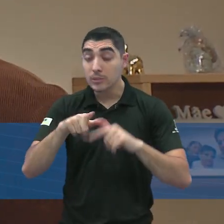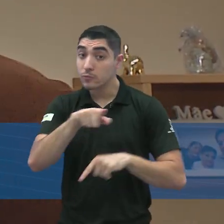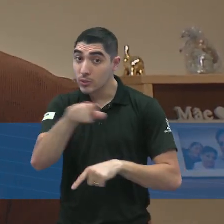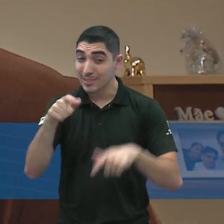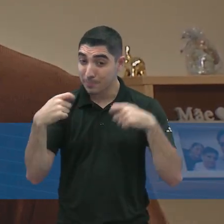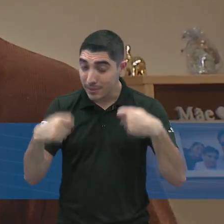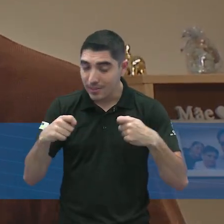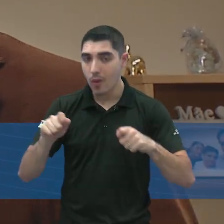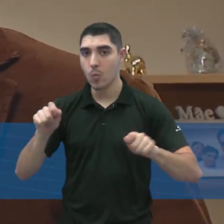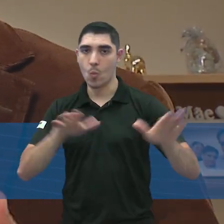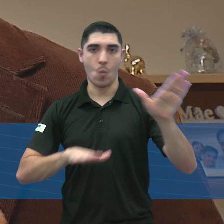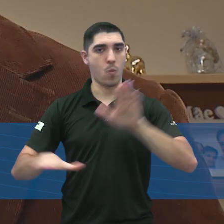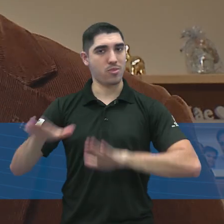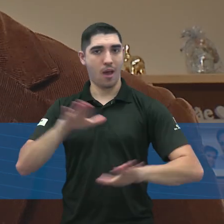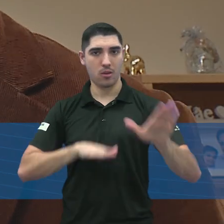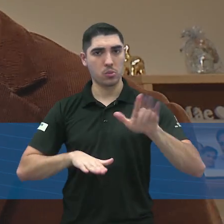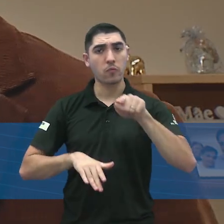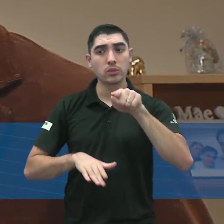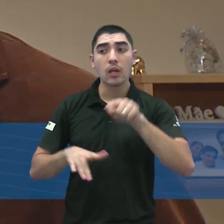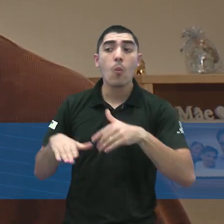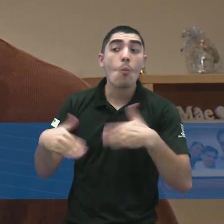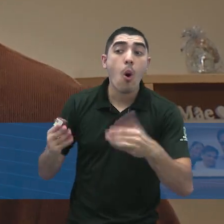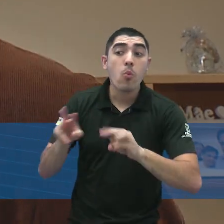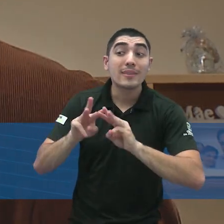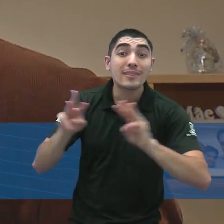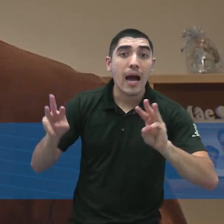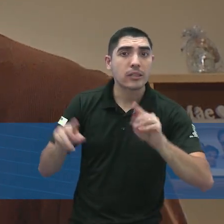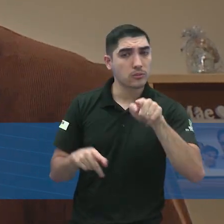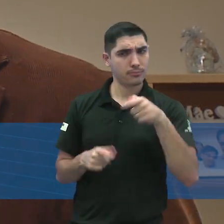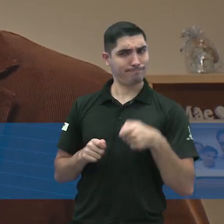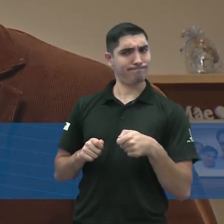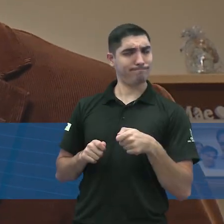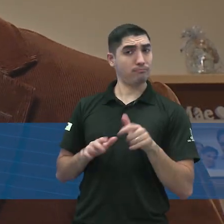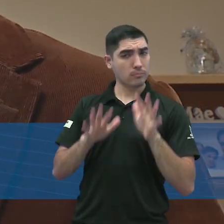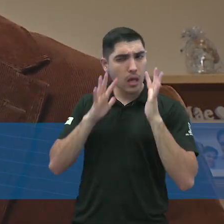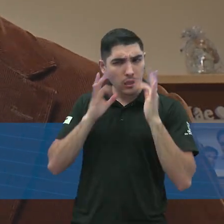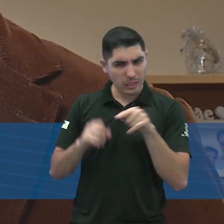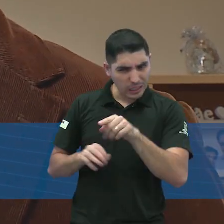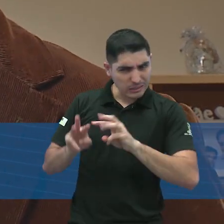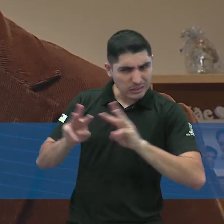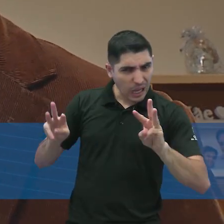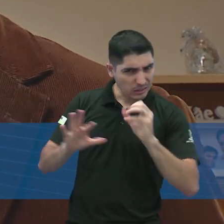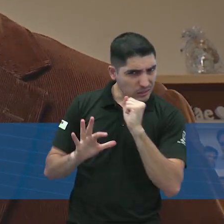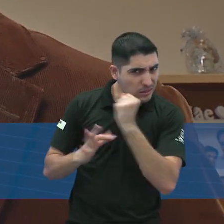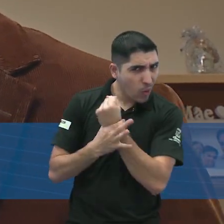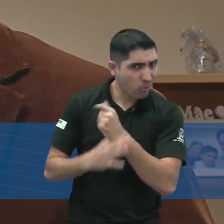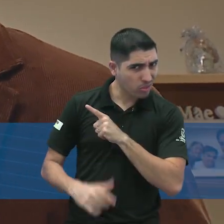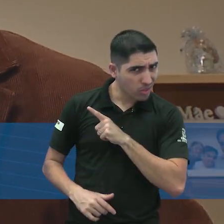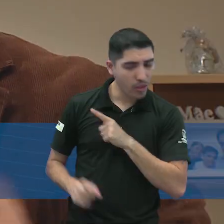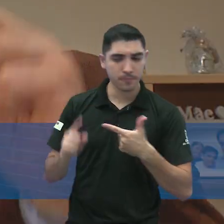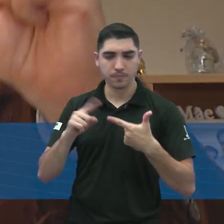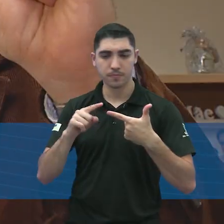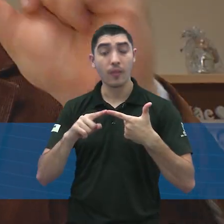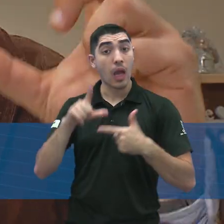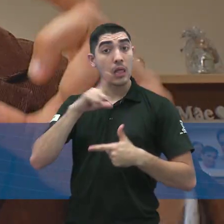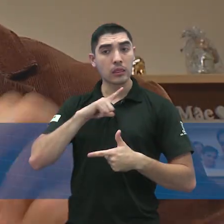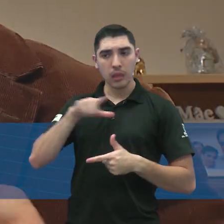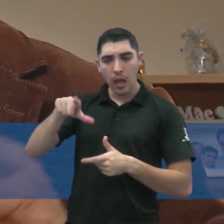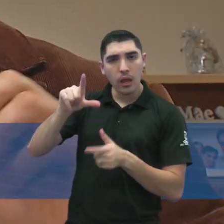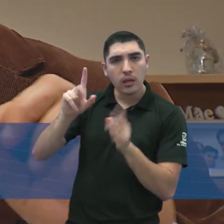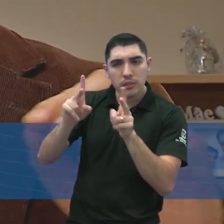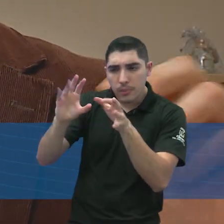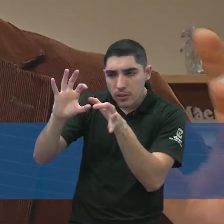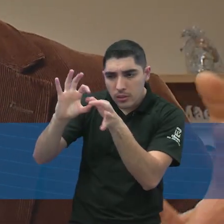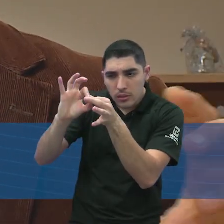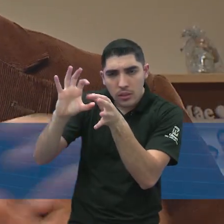tomar muito cuidado, né? Onde comprar? Esse é o primeiro negócio. Onde comprar? Aquele site é seguro? Aquele site tem aquele cadeadinho